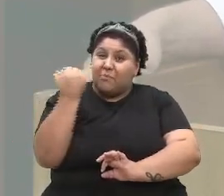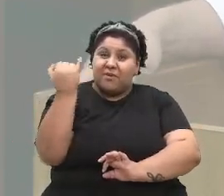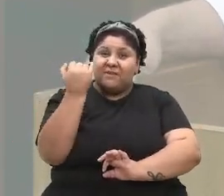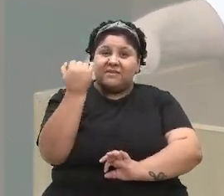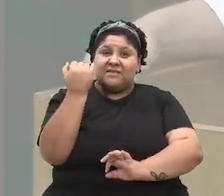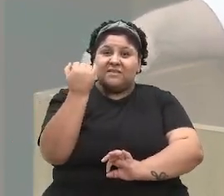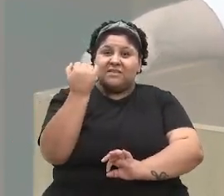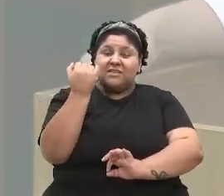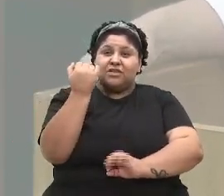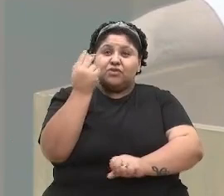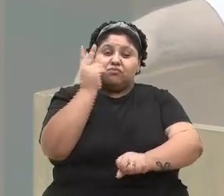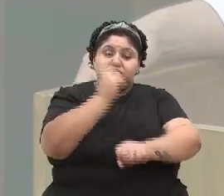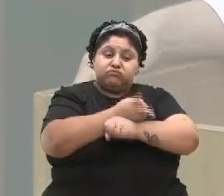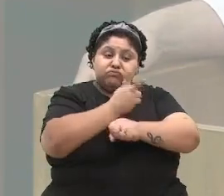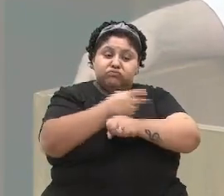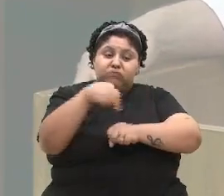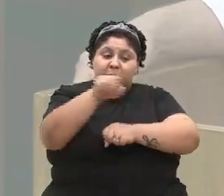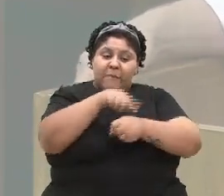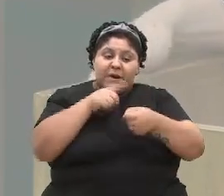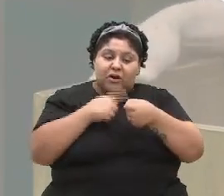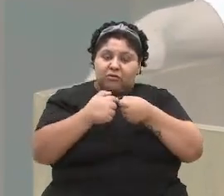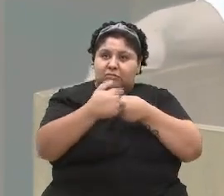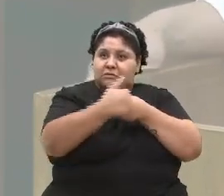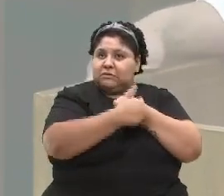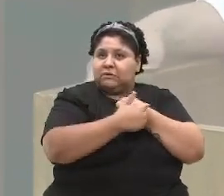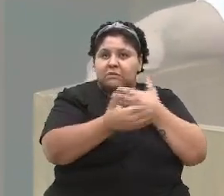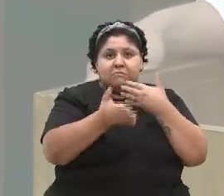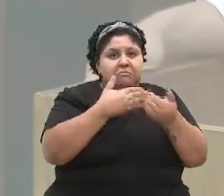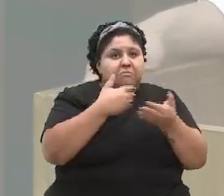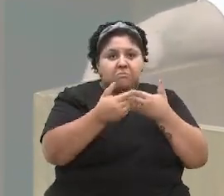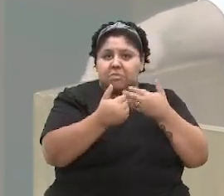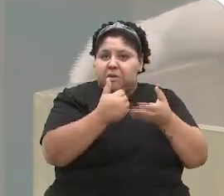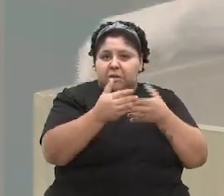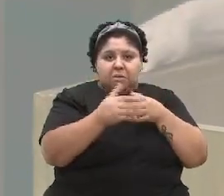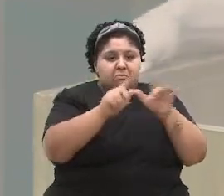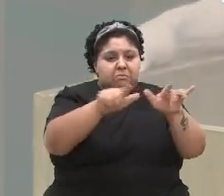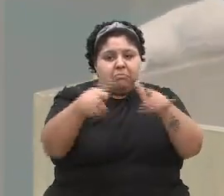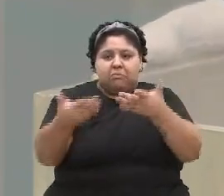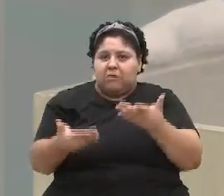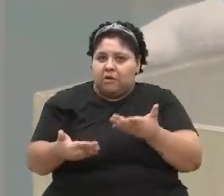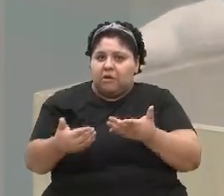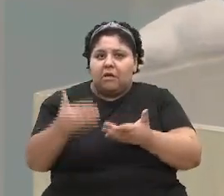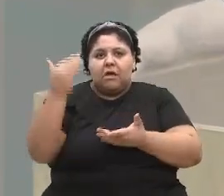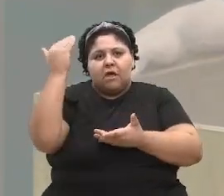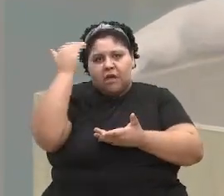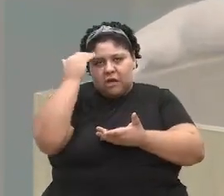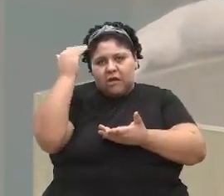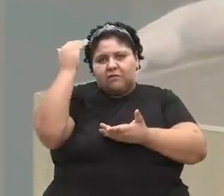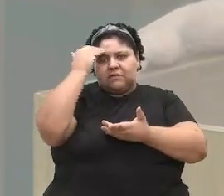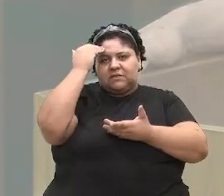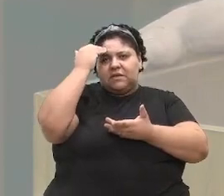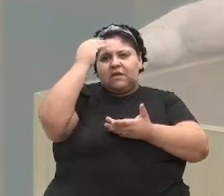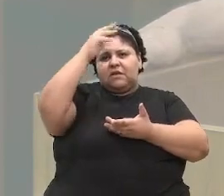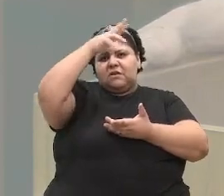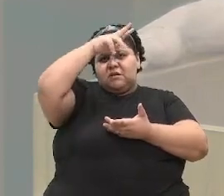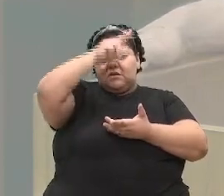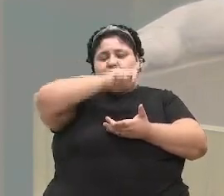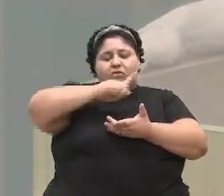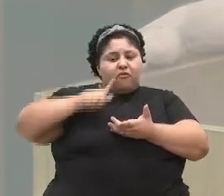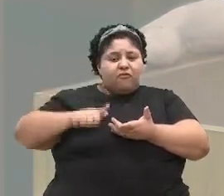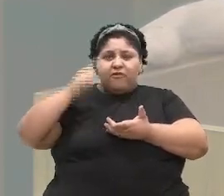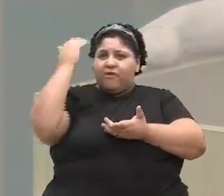financiamento para a nossa cidade, independente de onde. Eu sei que a vontade do governo Adiló era já de ter encaminhado